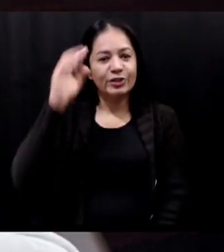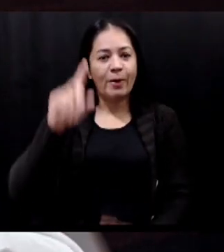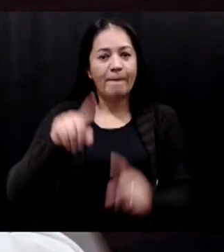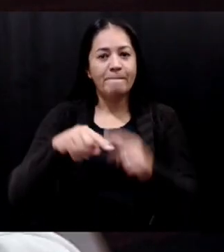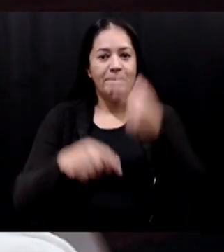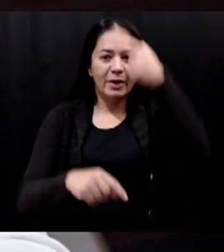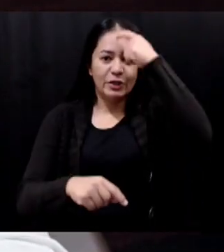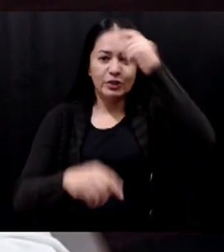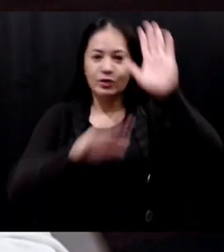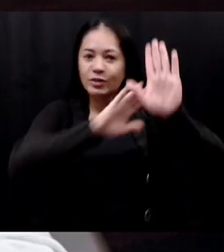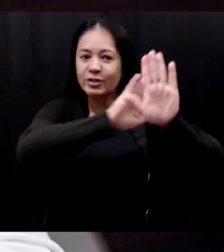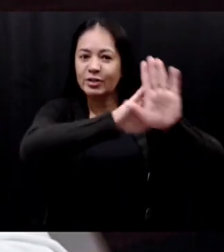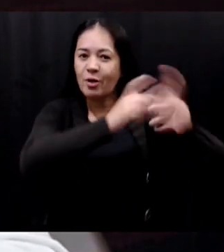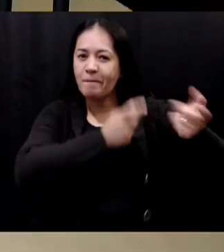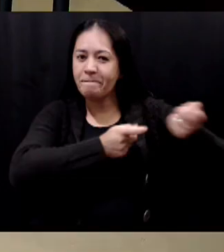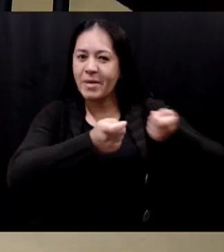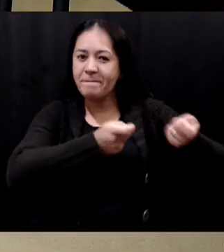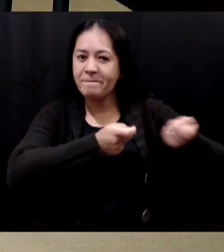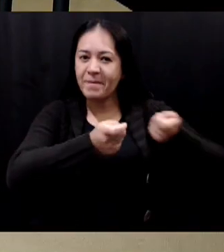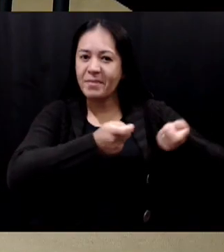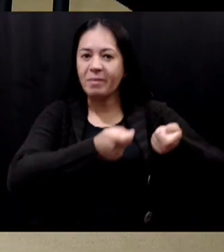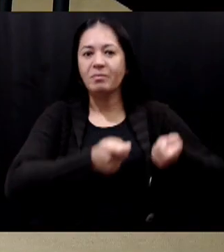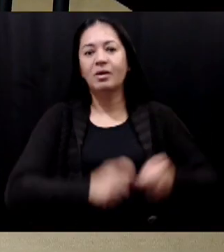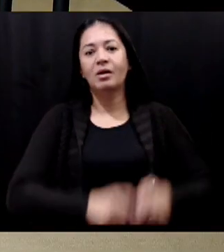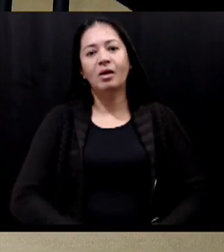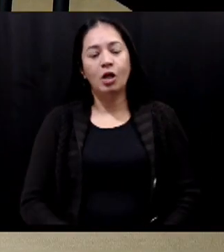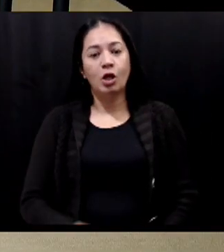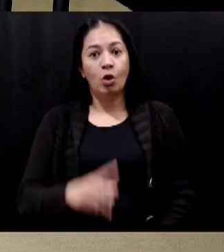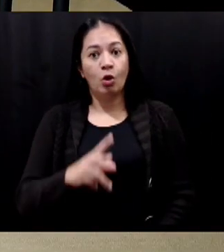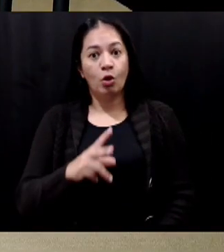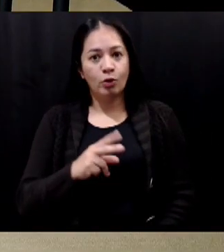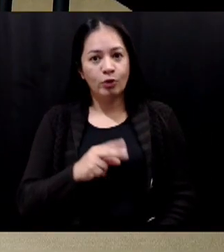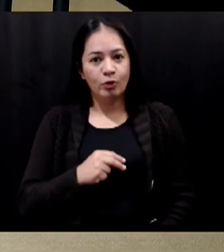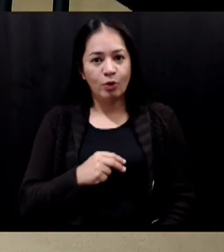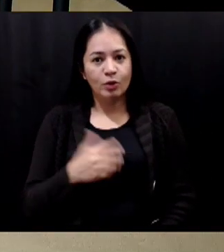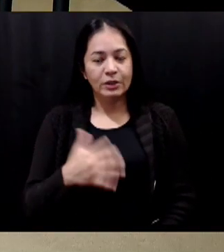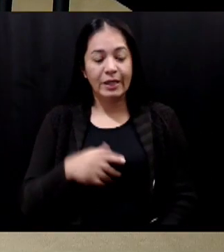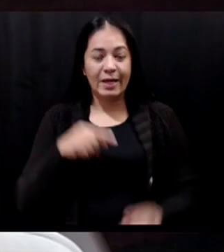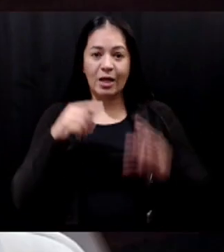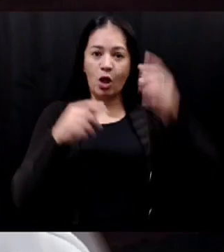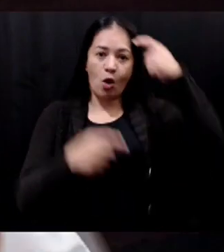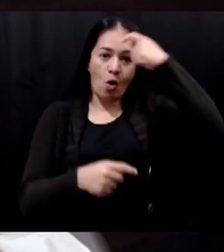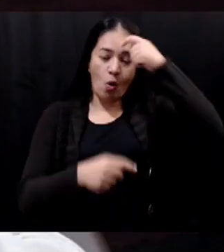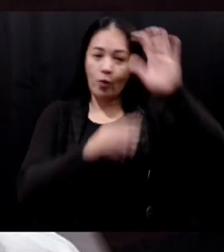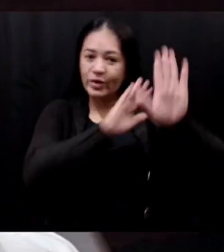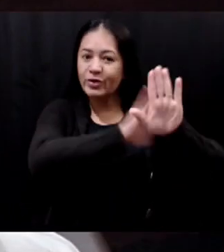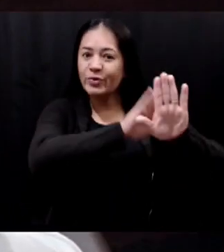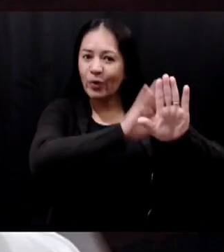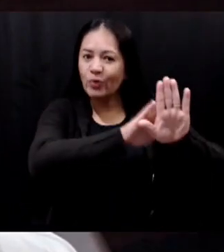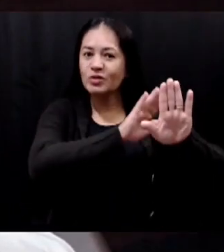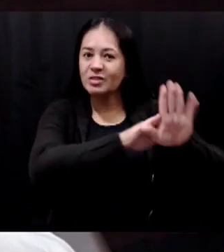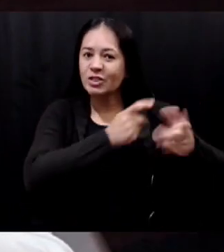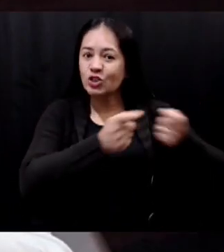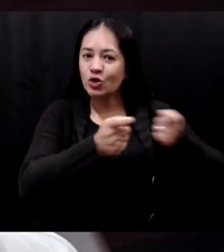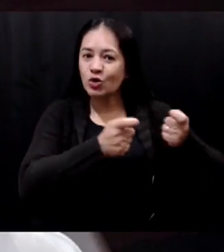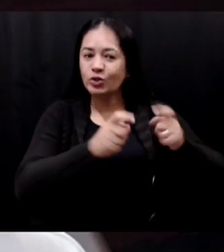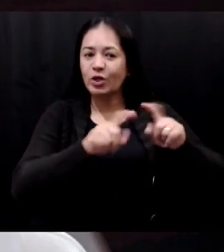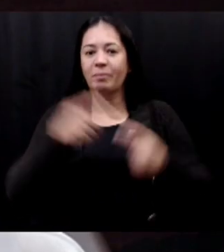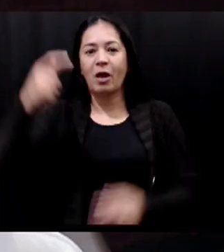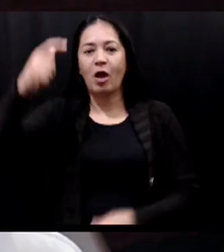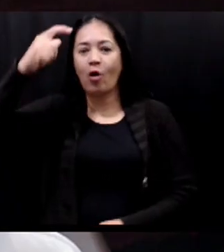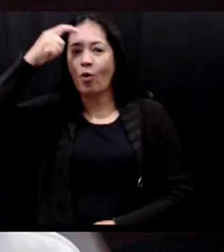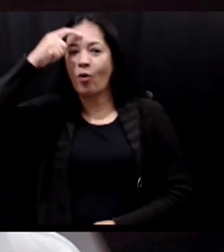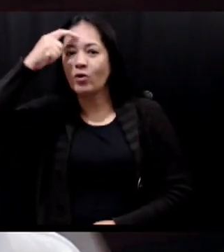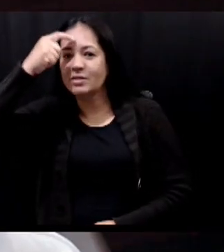É ele quem Nossa. está no controle da situação. Então, não Uhum. dá para a gente estabelecer, como diz, uma